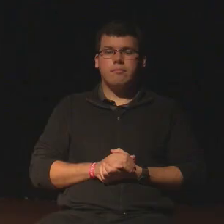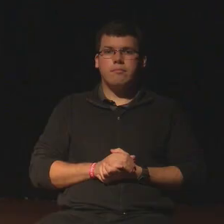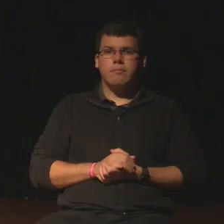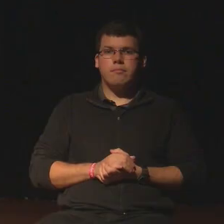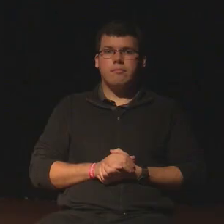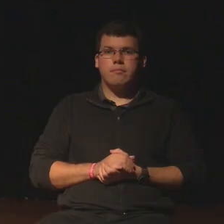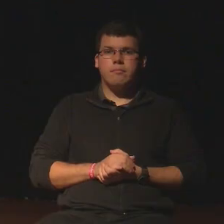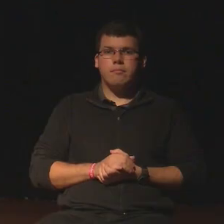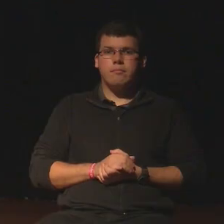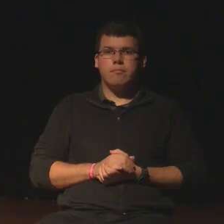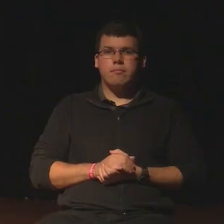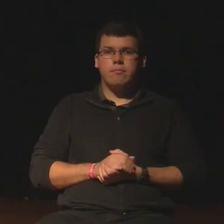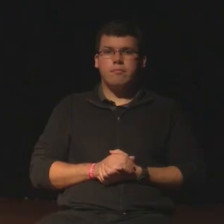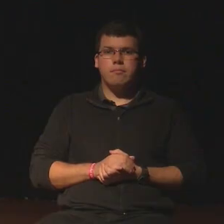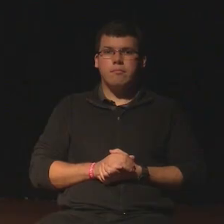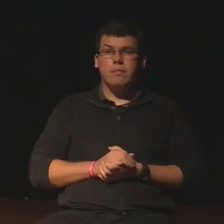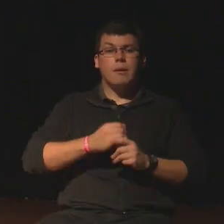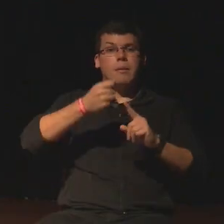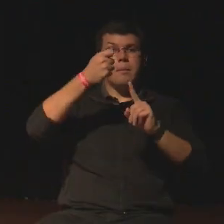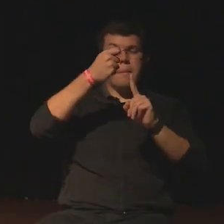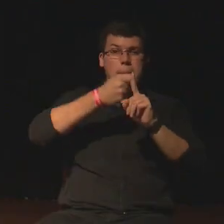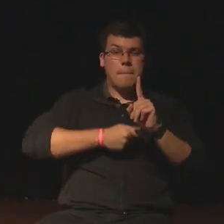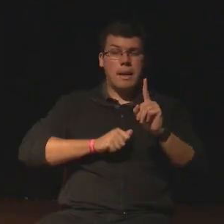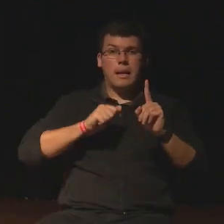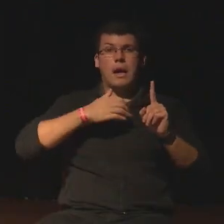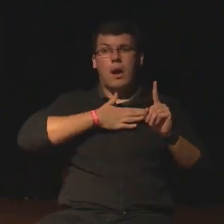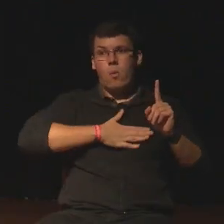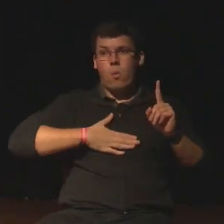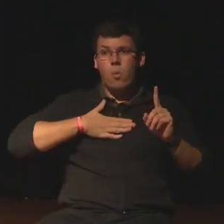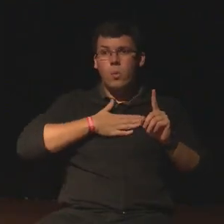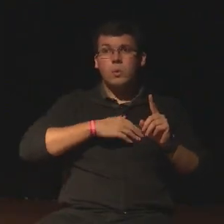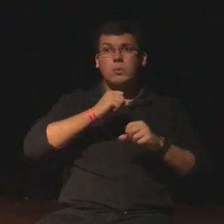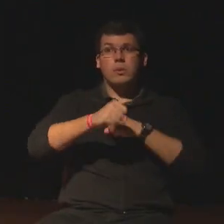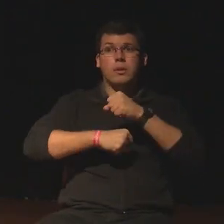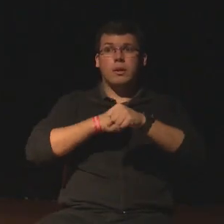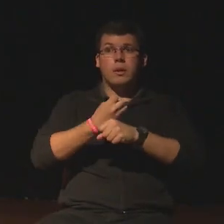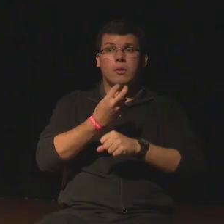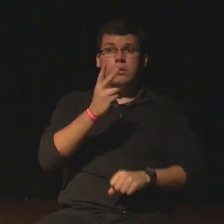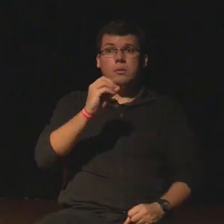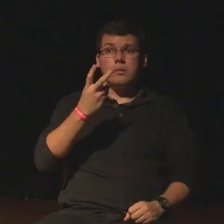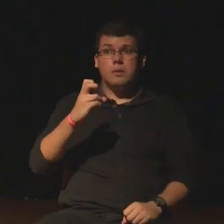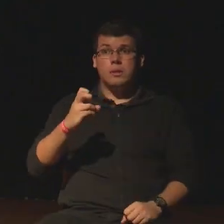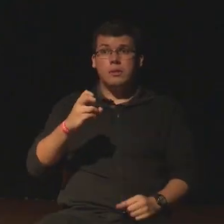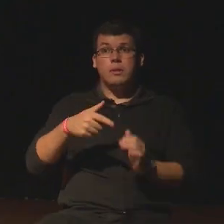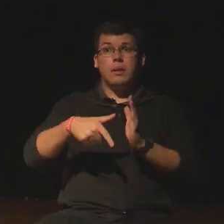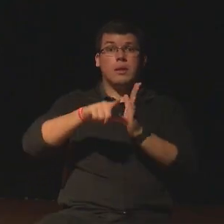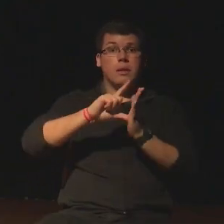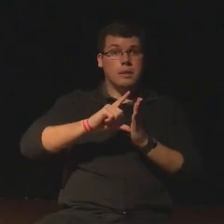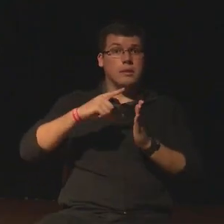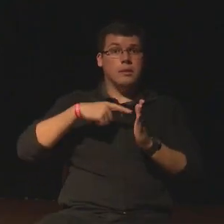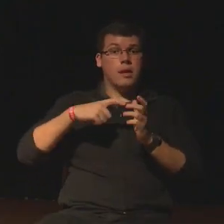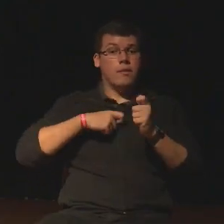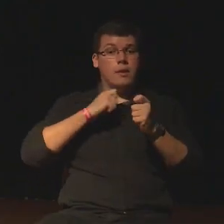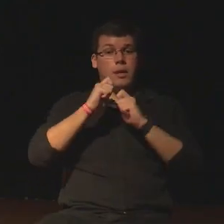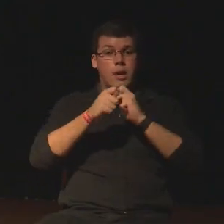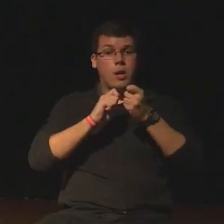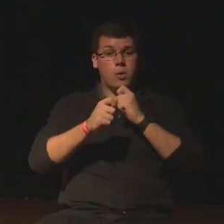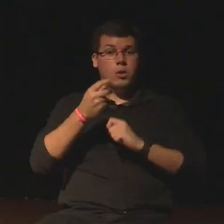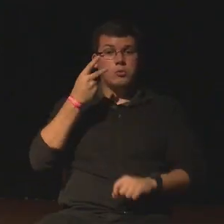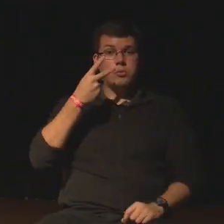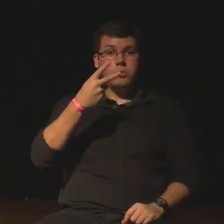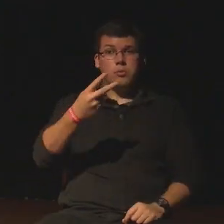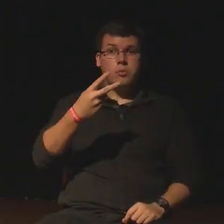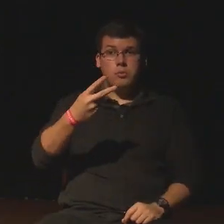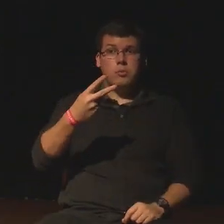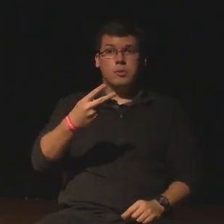oficialmente em agosto de 2025. A gente tem 2 reuniões antes até de receber a proposta do MASP. Tem uma